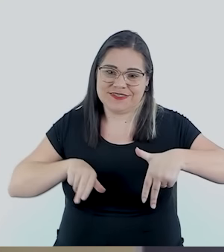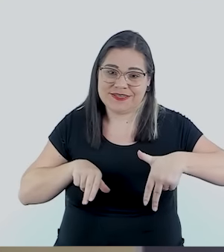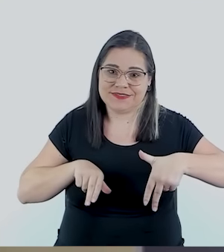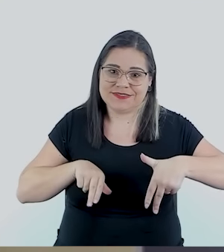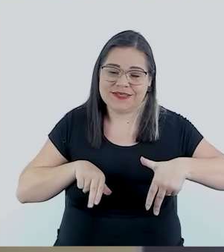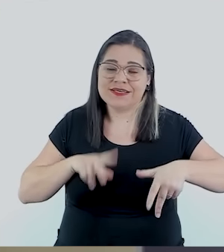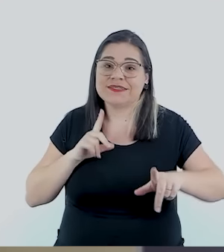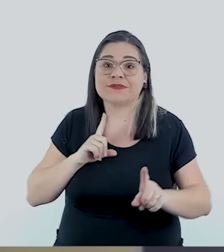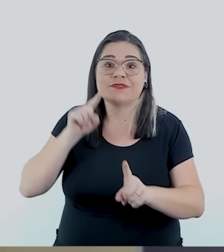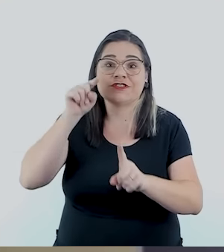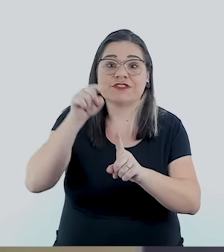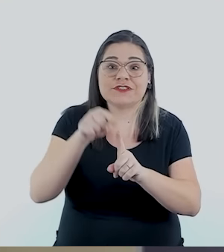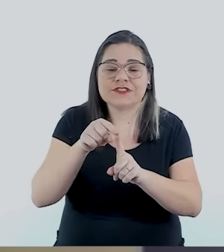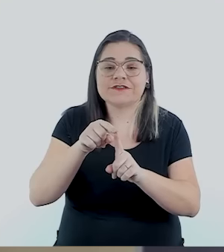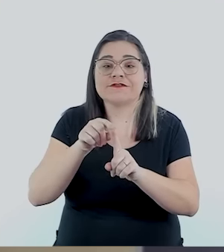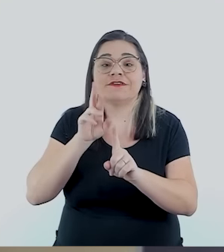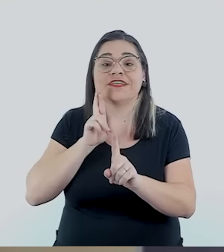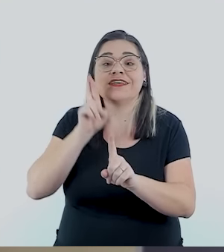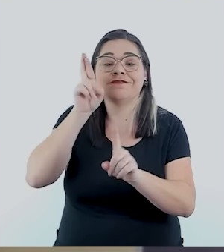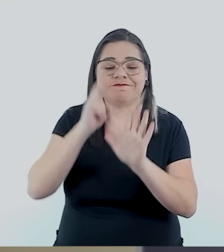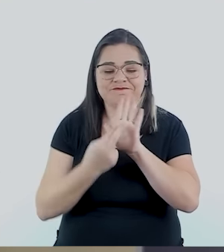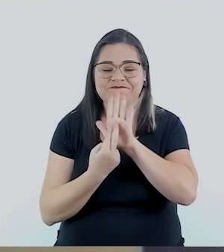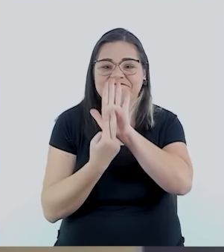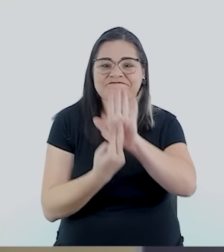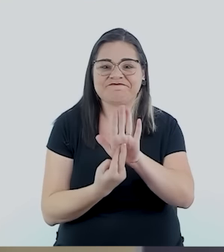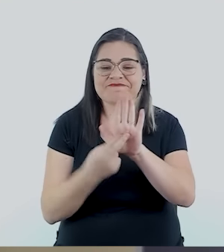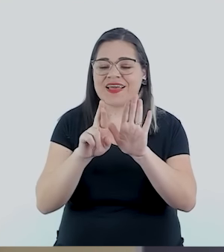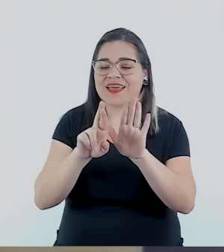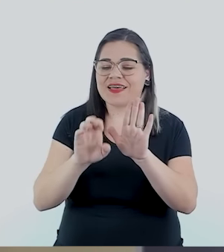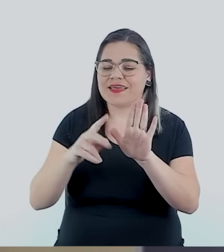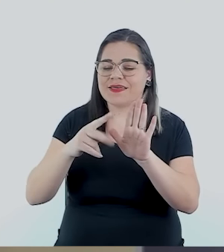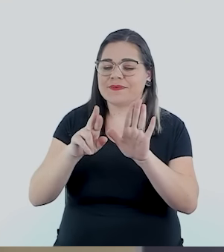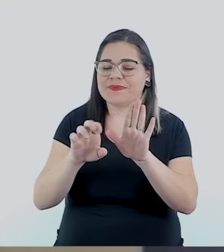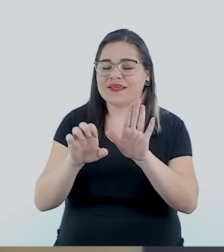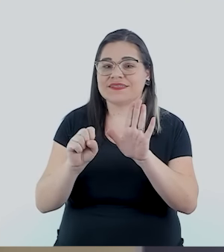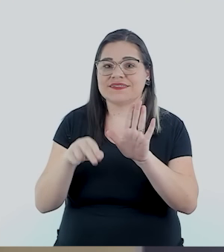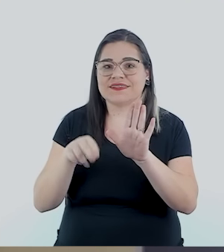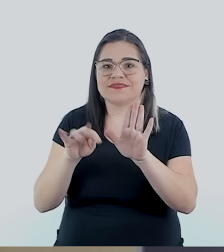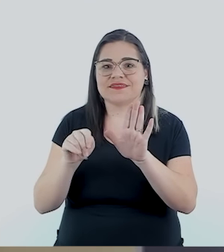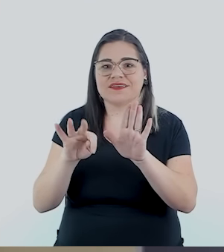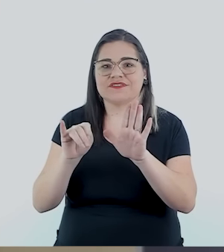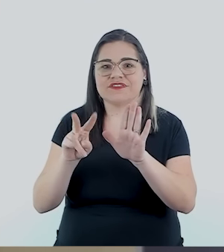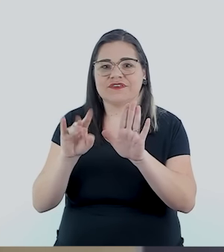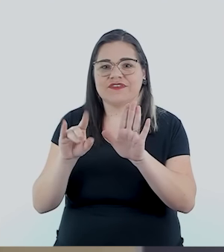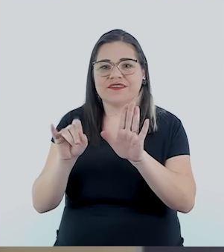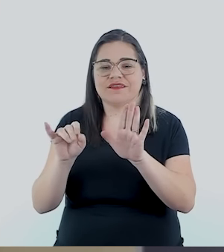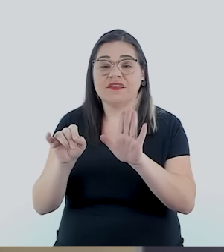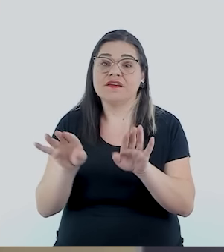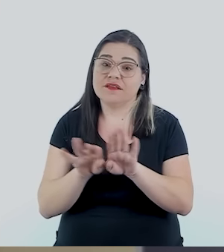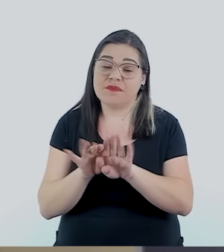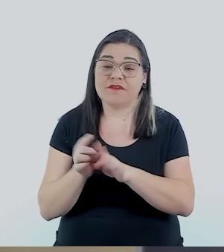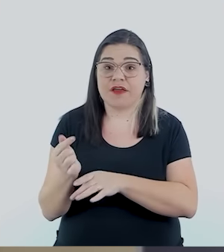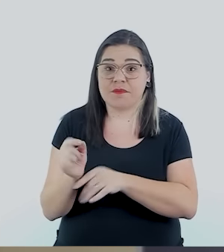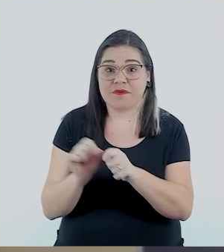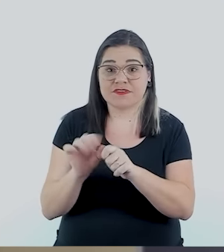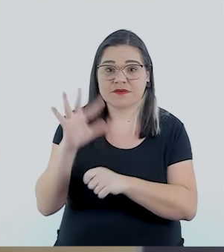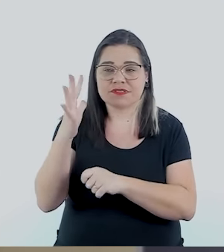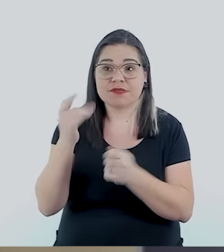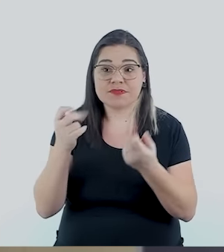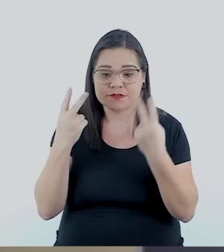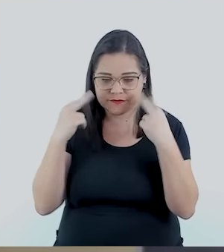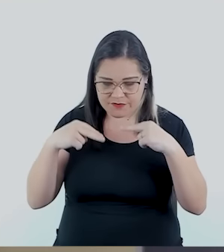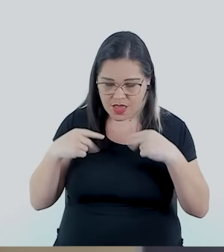intencionalidade que a gente colocou aqui e verba né orçamento né para fazer acontecer tem uma questão da gente se ver